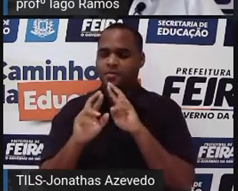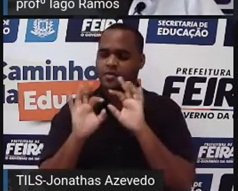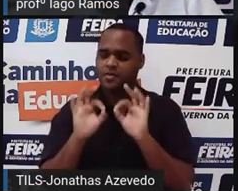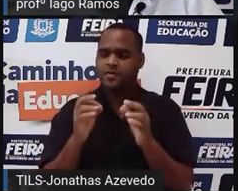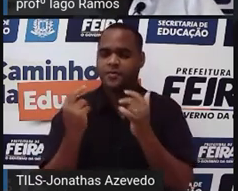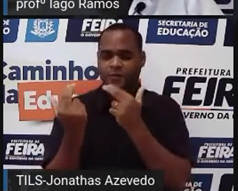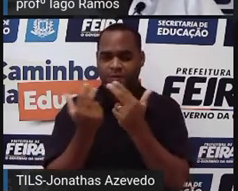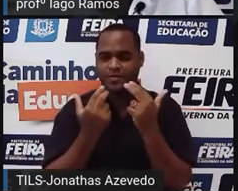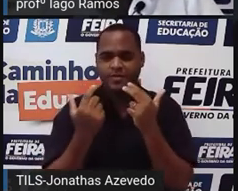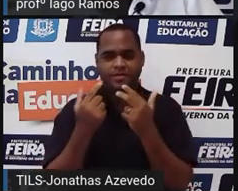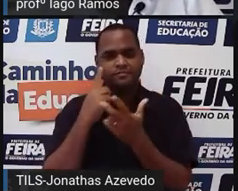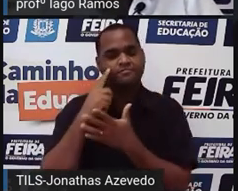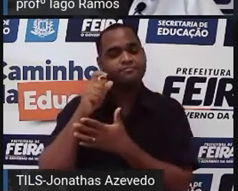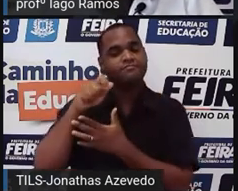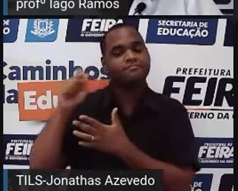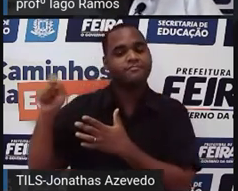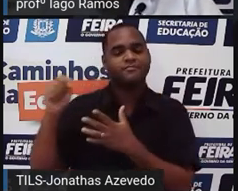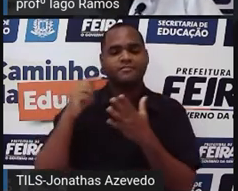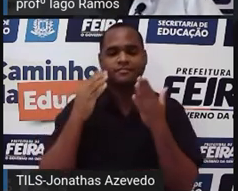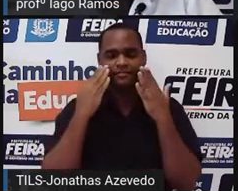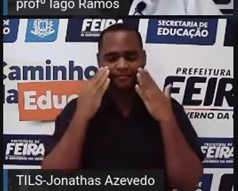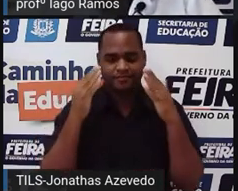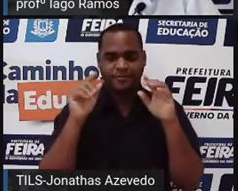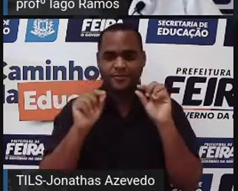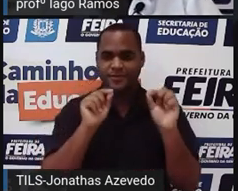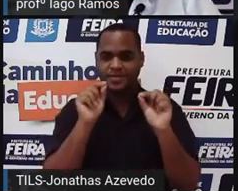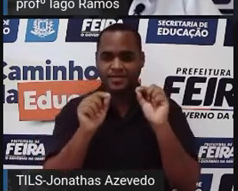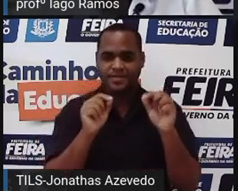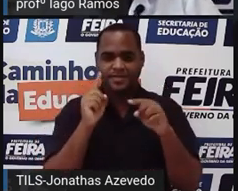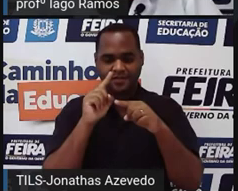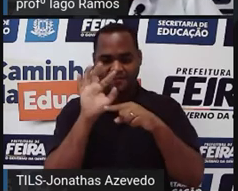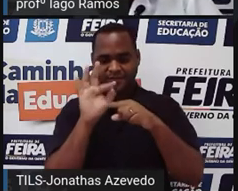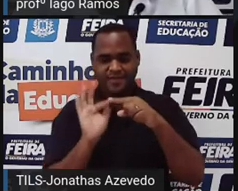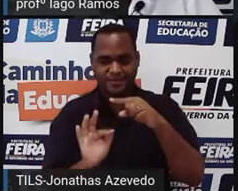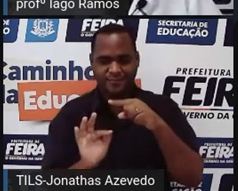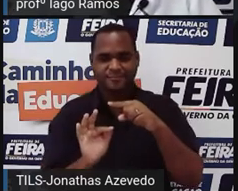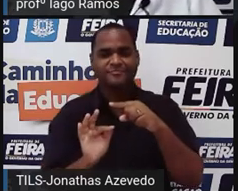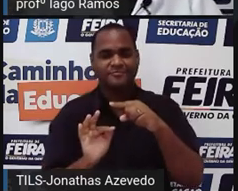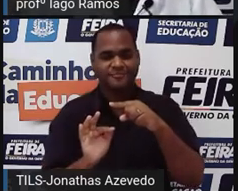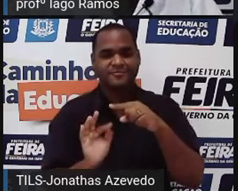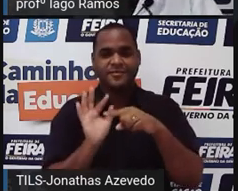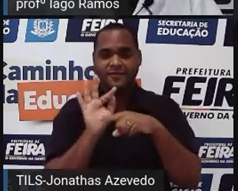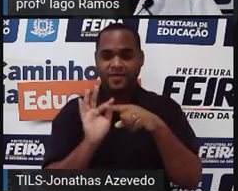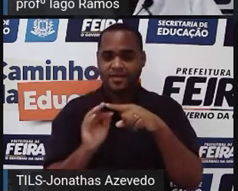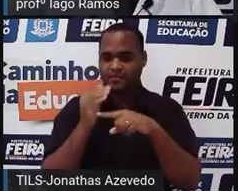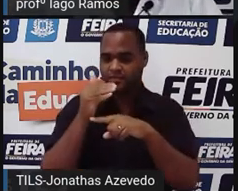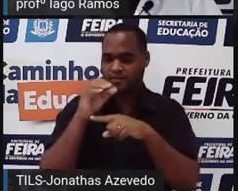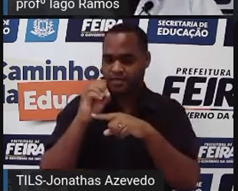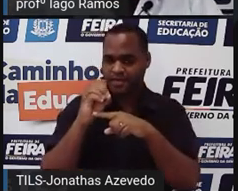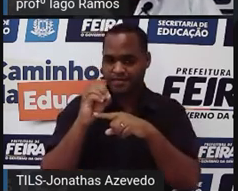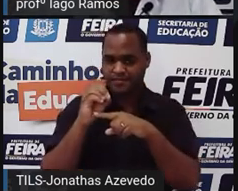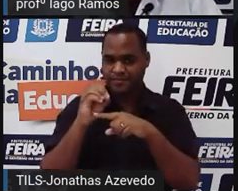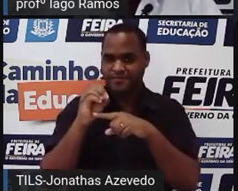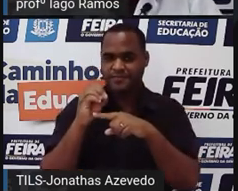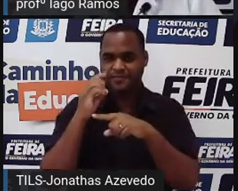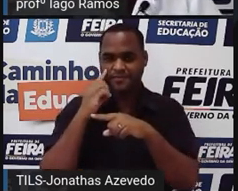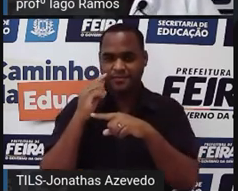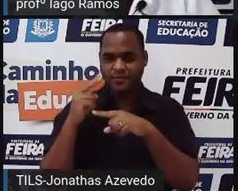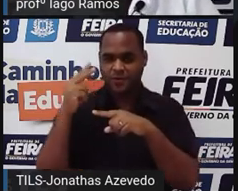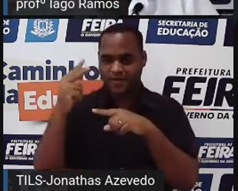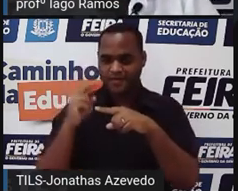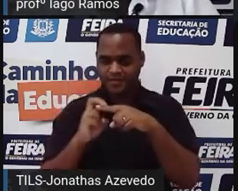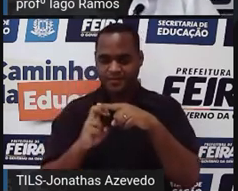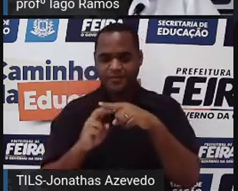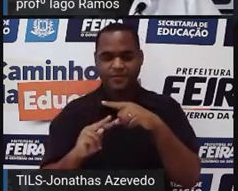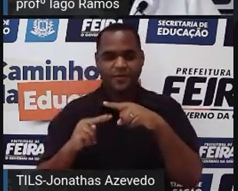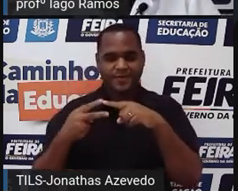vou escrever isso representado através da fração, tá? Então vai ficar 10 elevado a 2 sobre 5